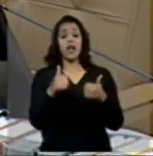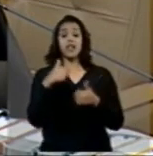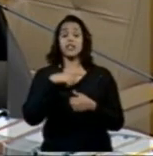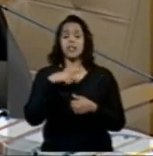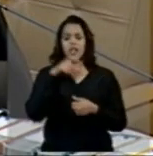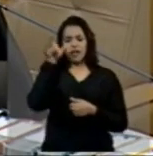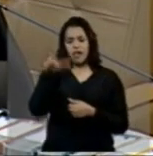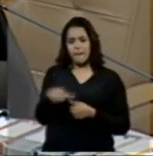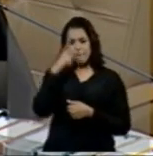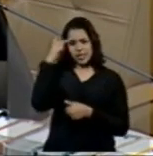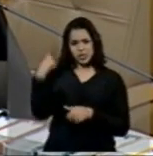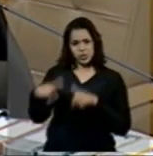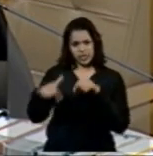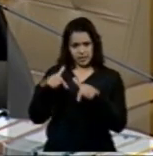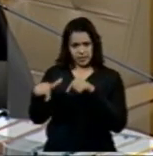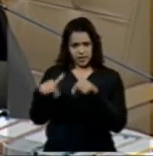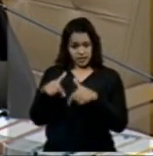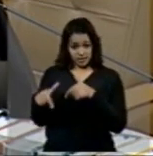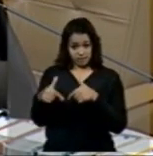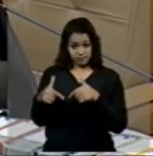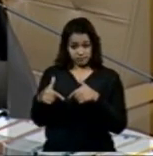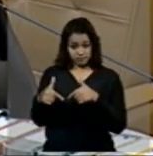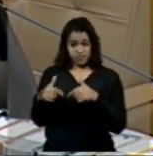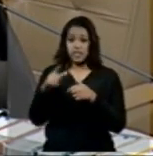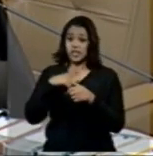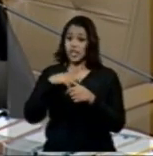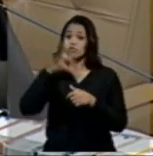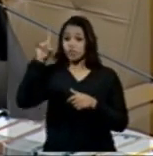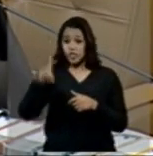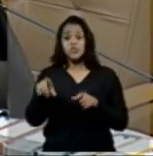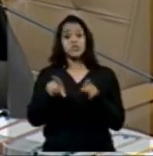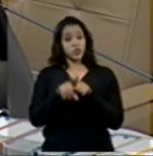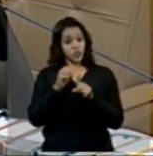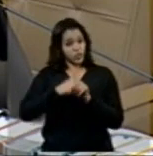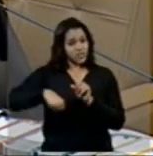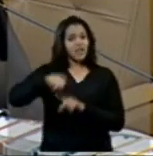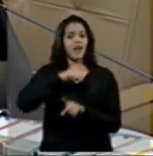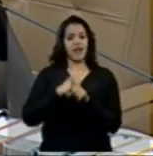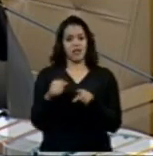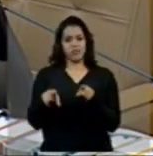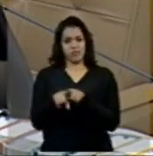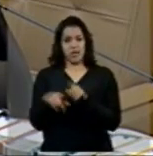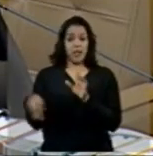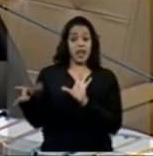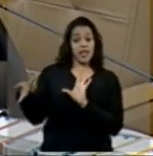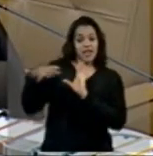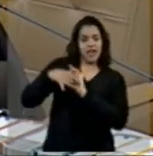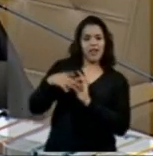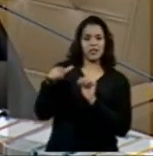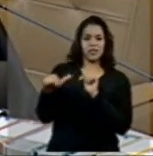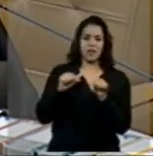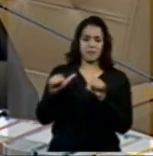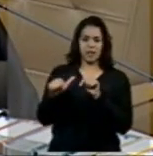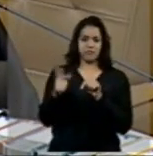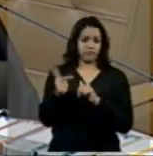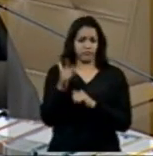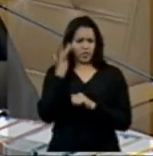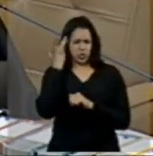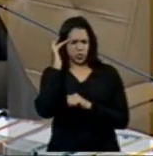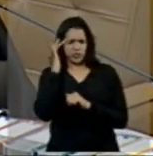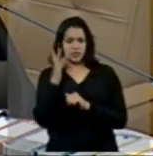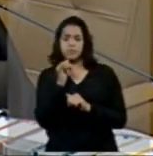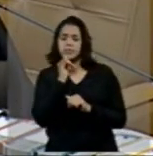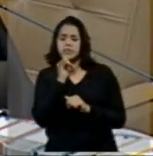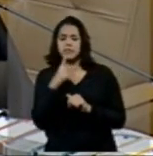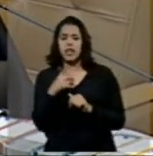empregados, no artigo 7º da Constituição, os direitos sociais trabalhistas. Todavia, não há dúvidas de que é a